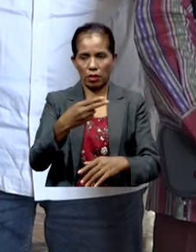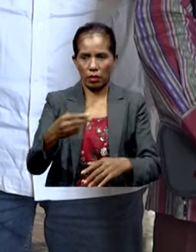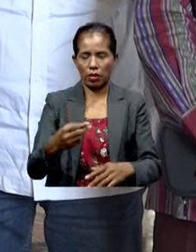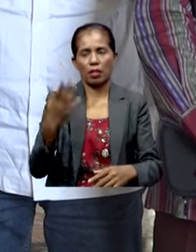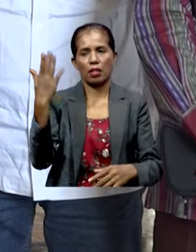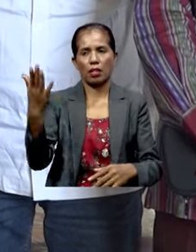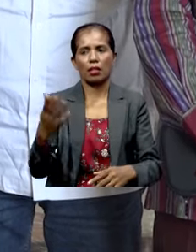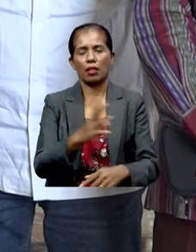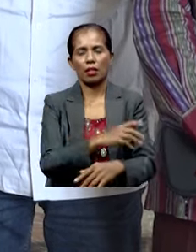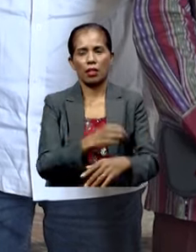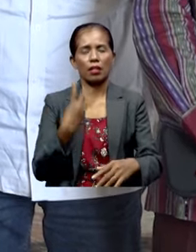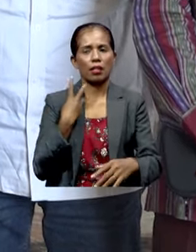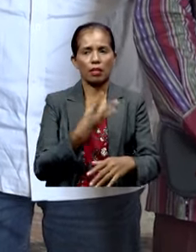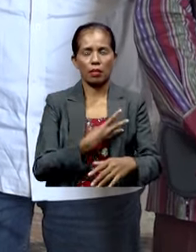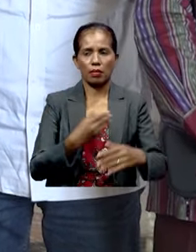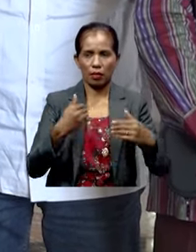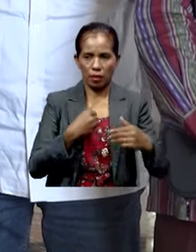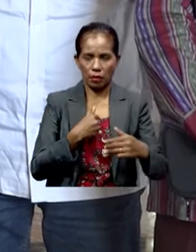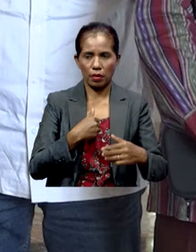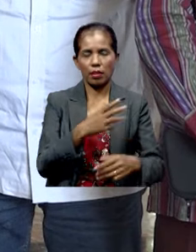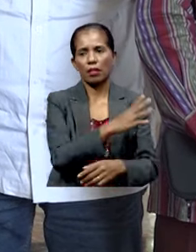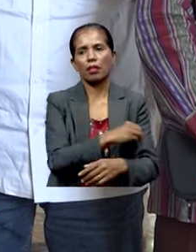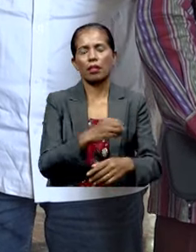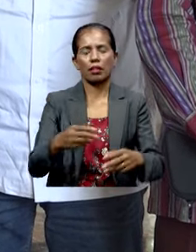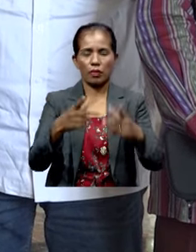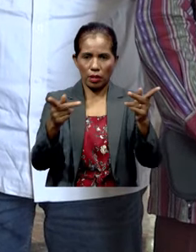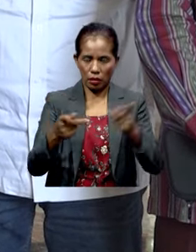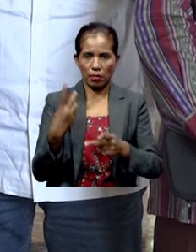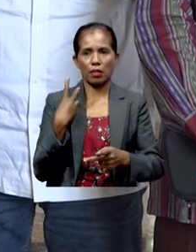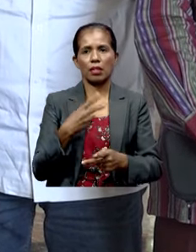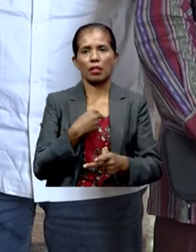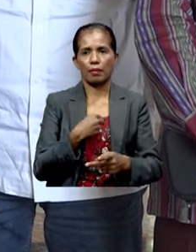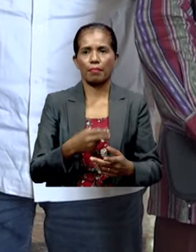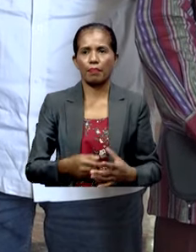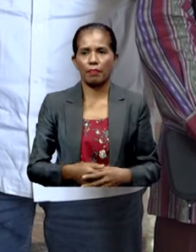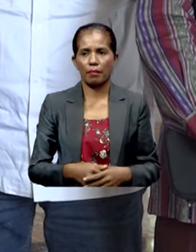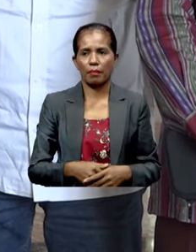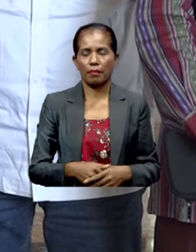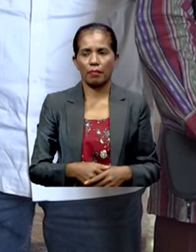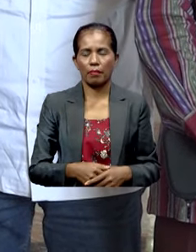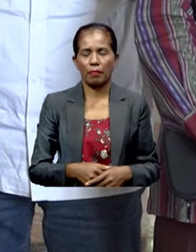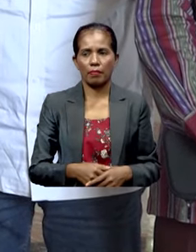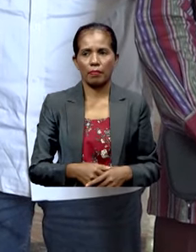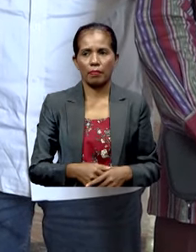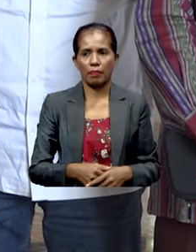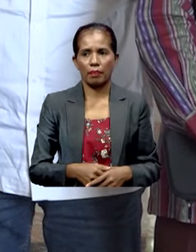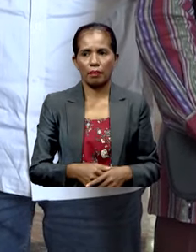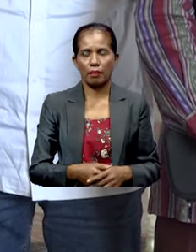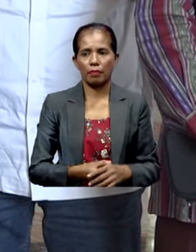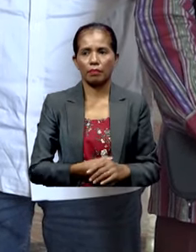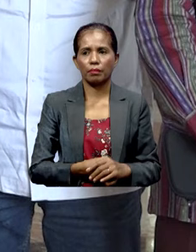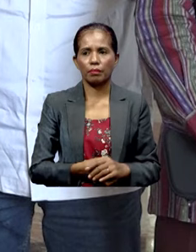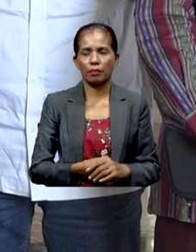não é, routers mozitania, e é batugade, routers mozitania. É que a gente só sabe assim, cara? Lá,